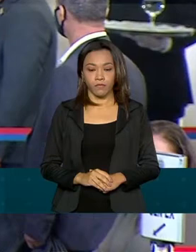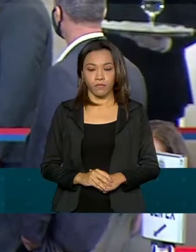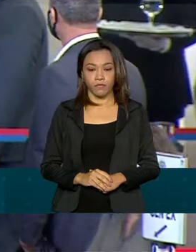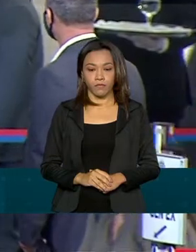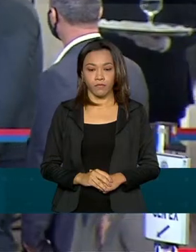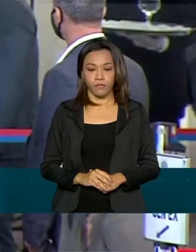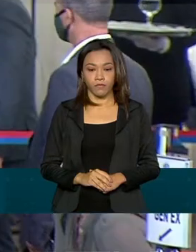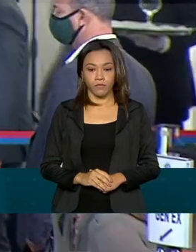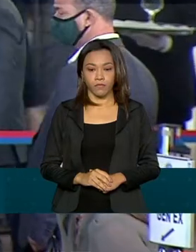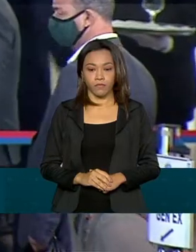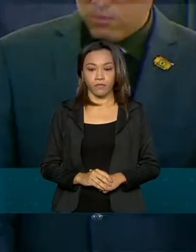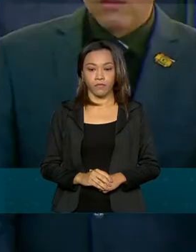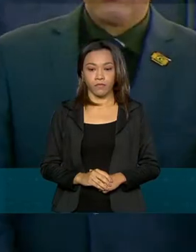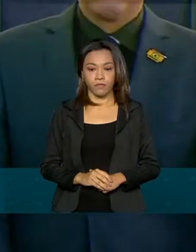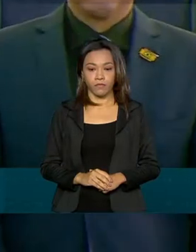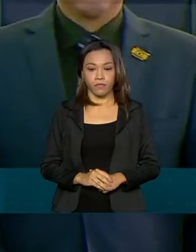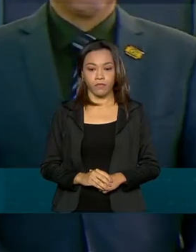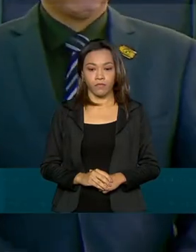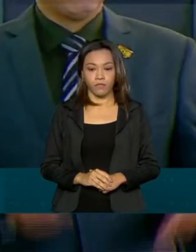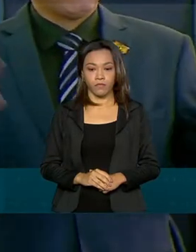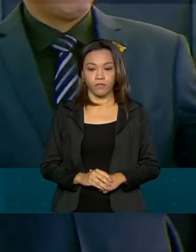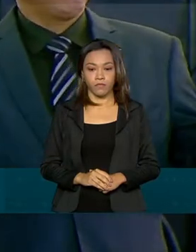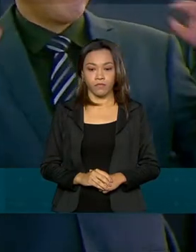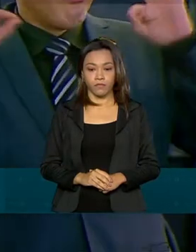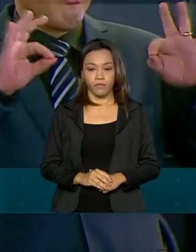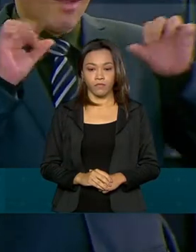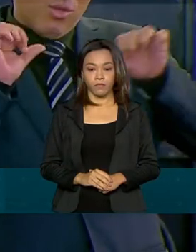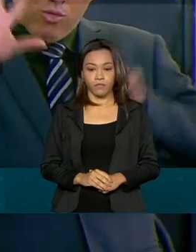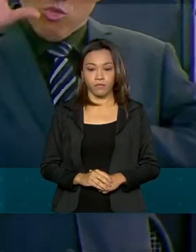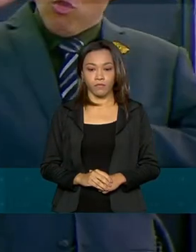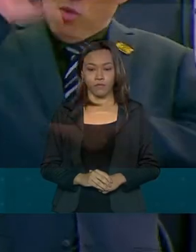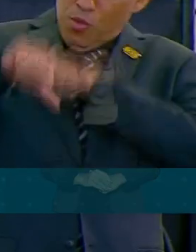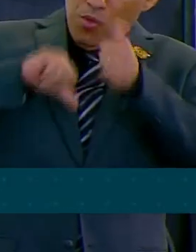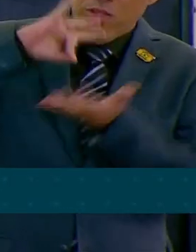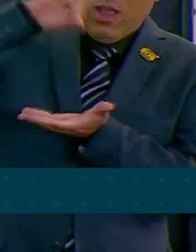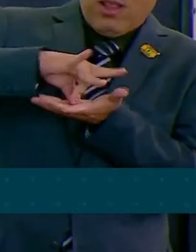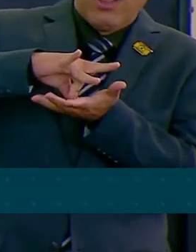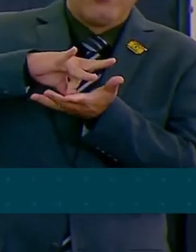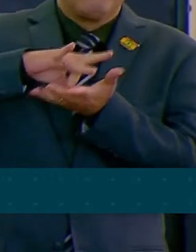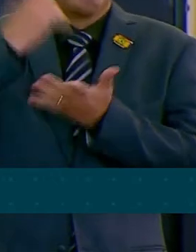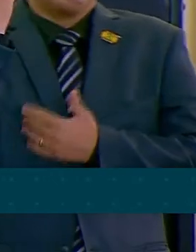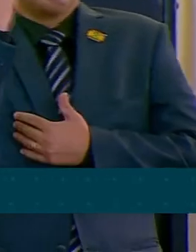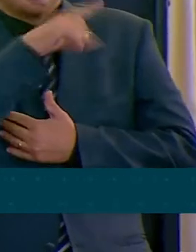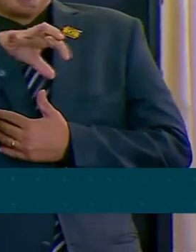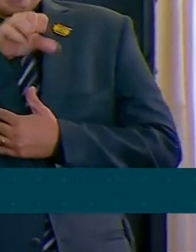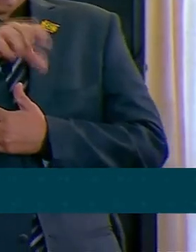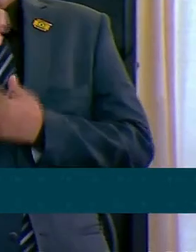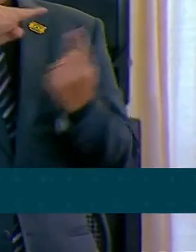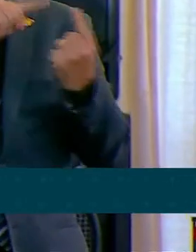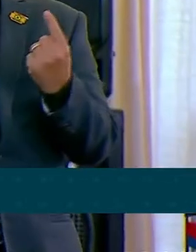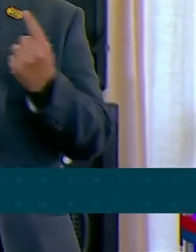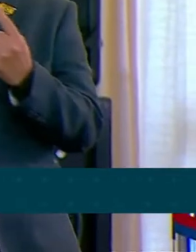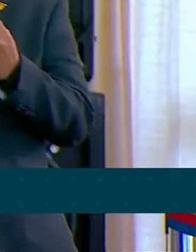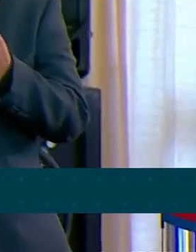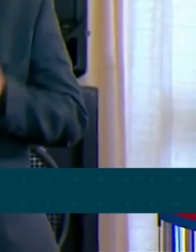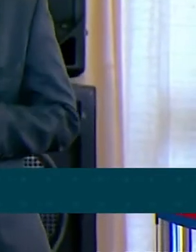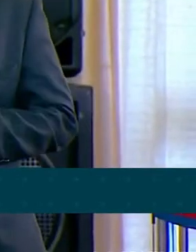e realizando sonhos atingindo o objetivo